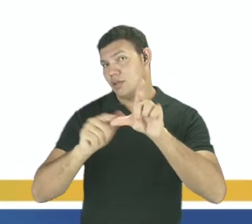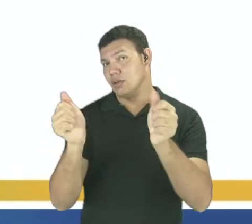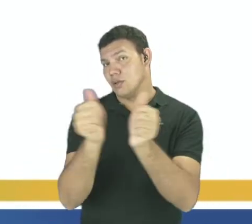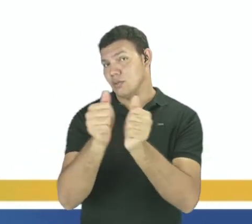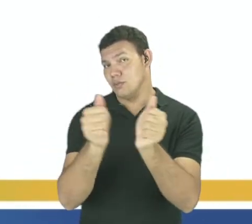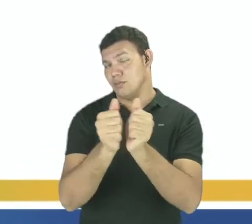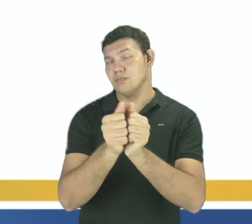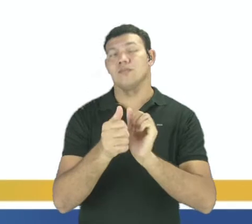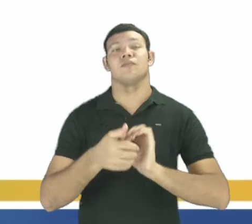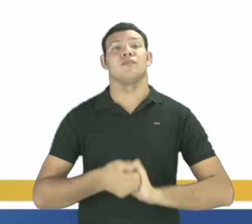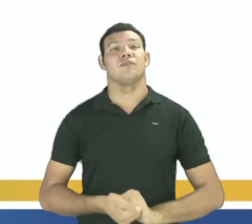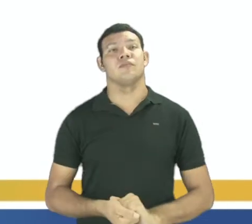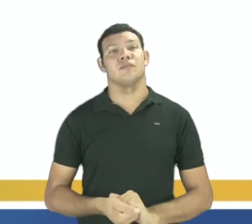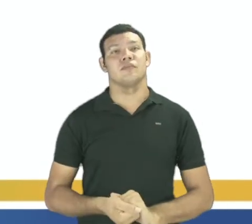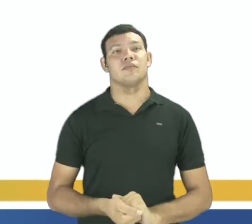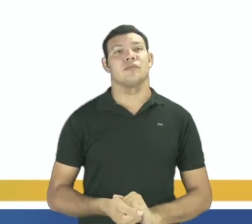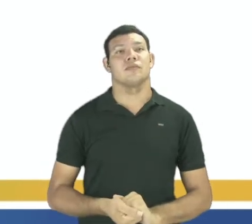monômio.